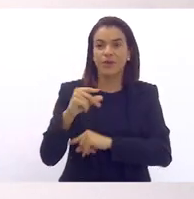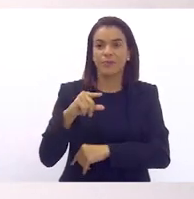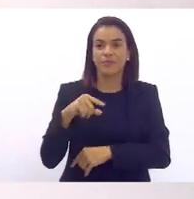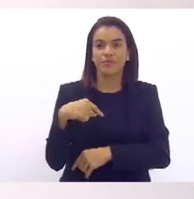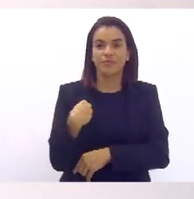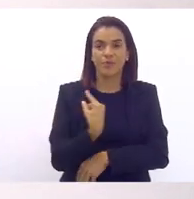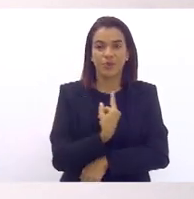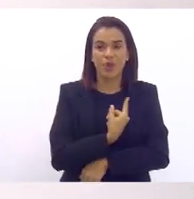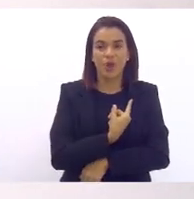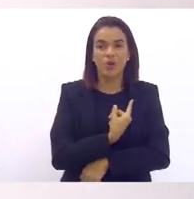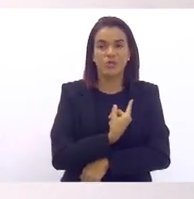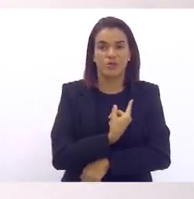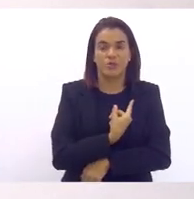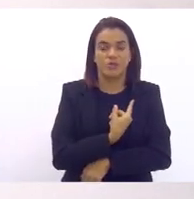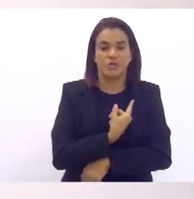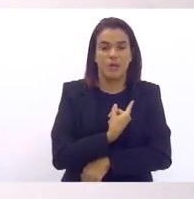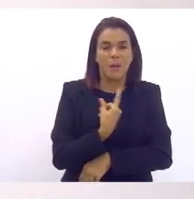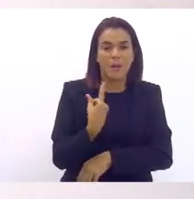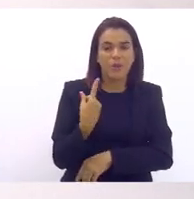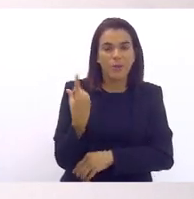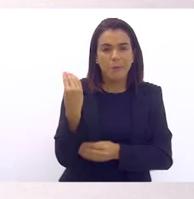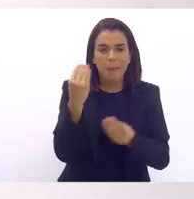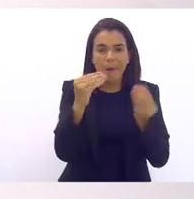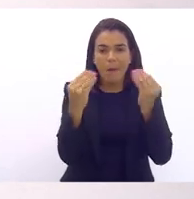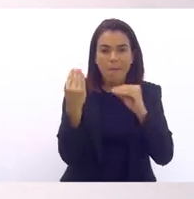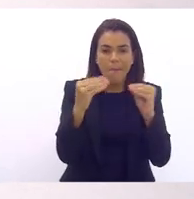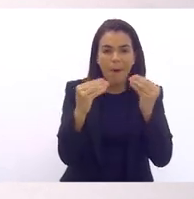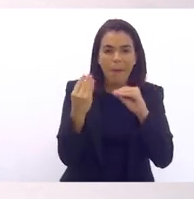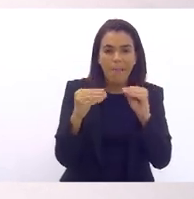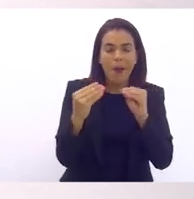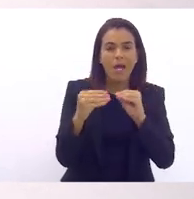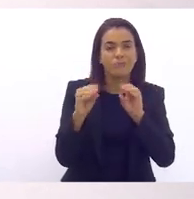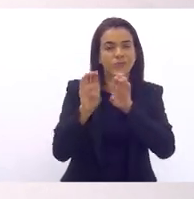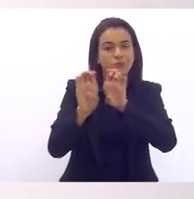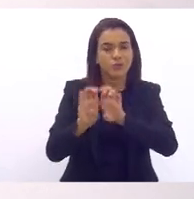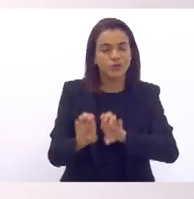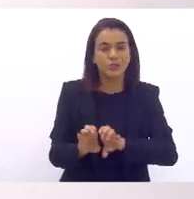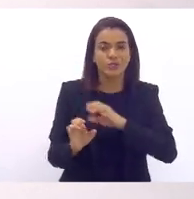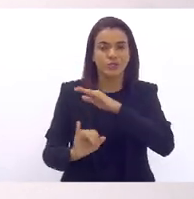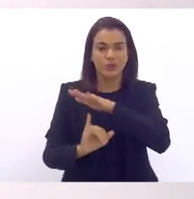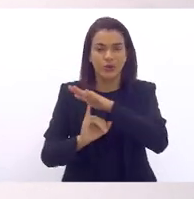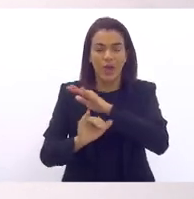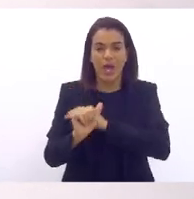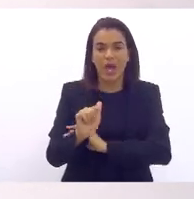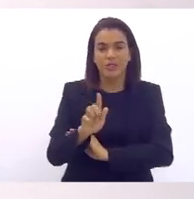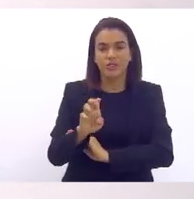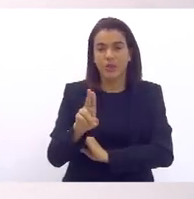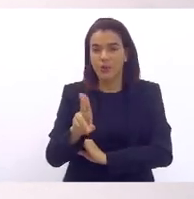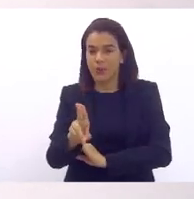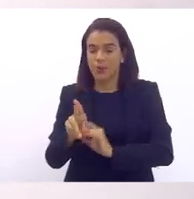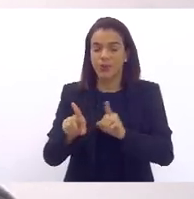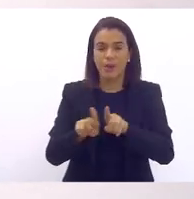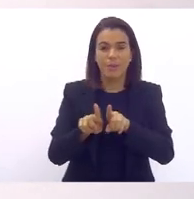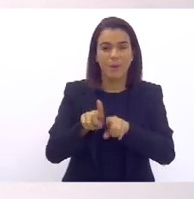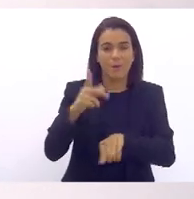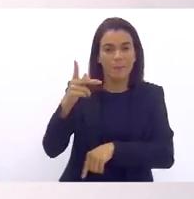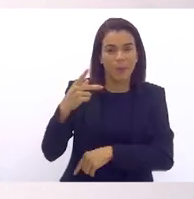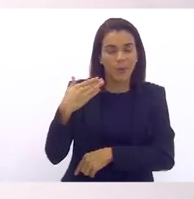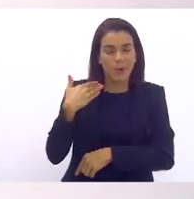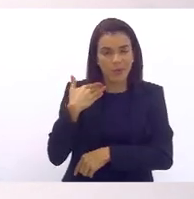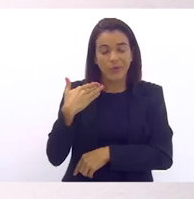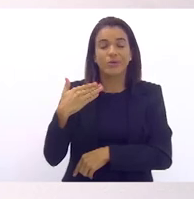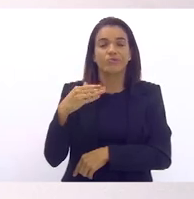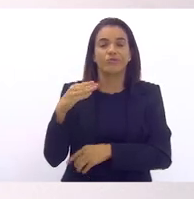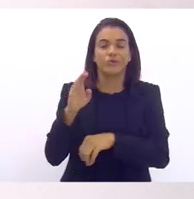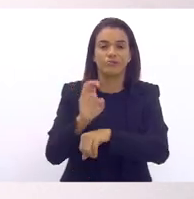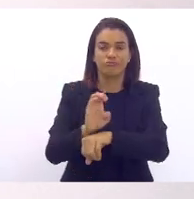com um nós Montamos um arranjo institucional com TCU e eh Agu procuradoria do estado enfim fizemos um arranjo